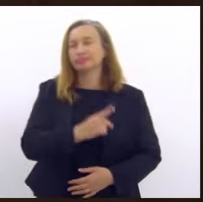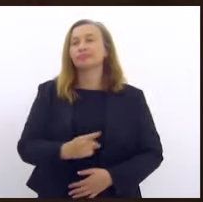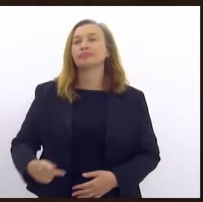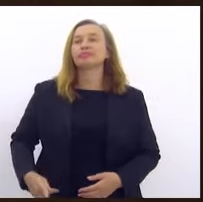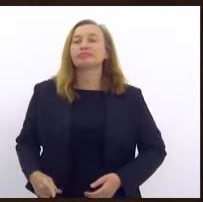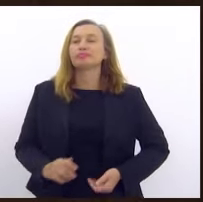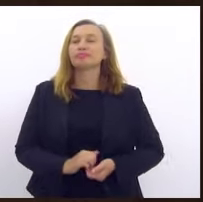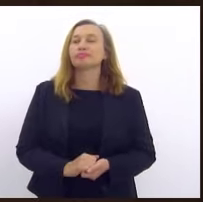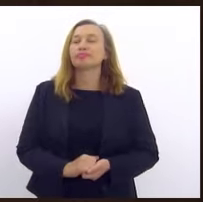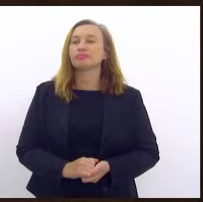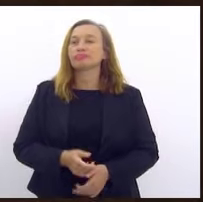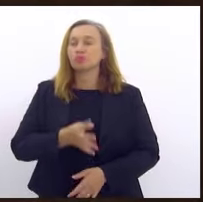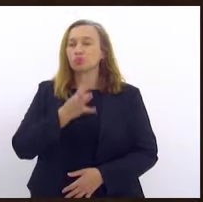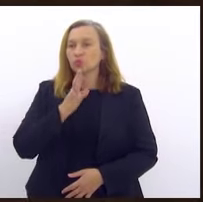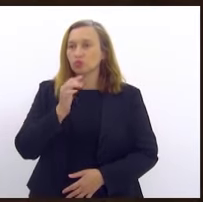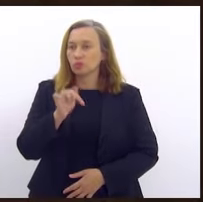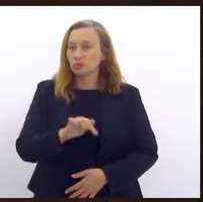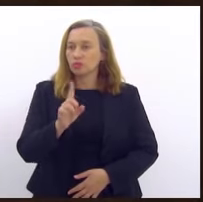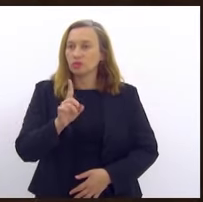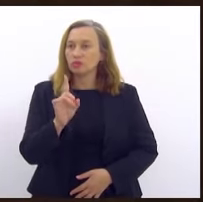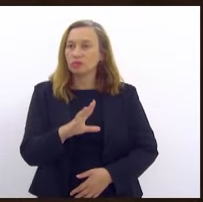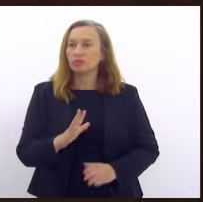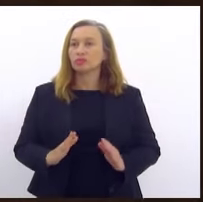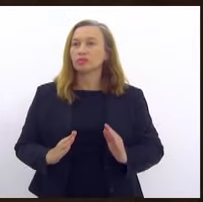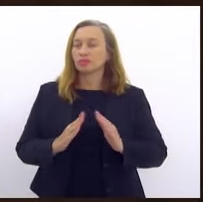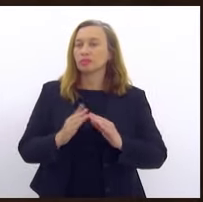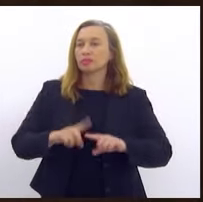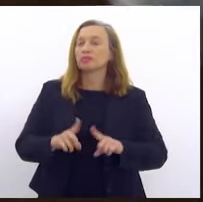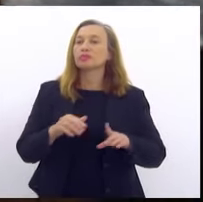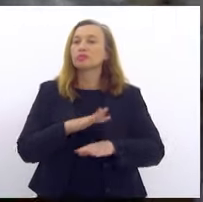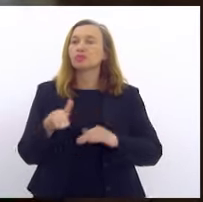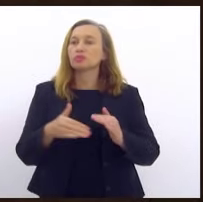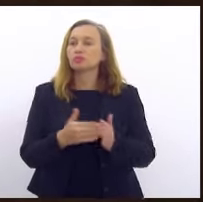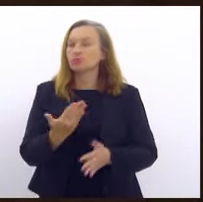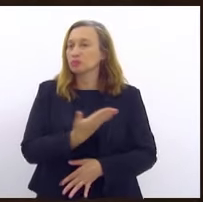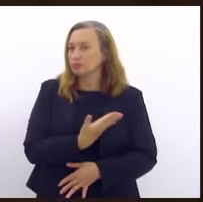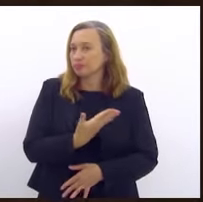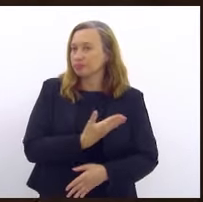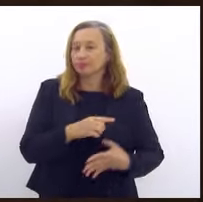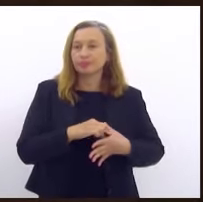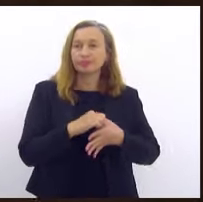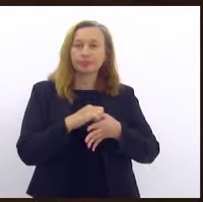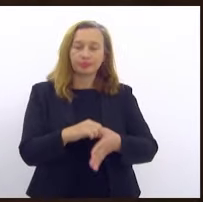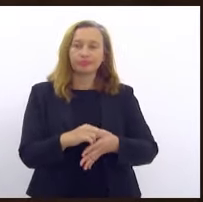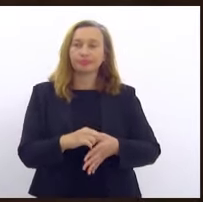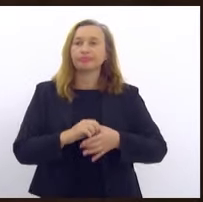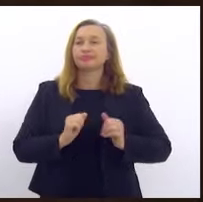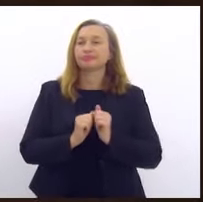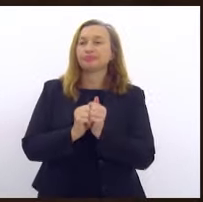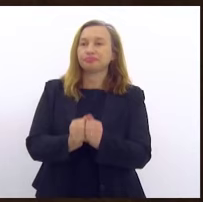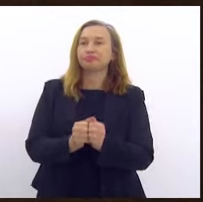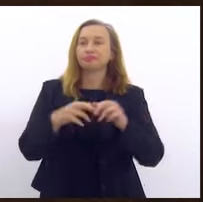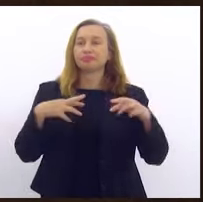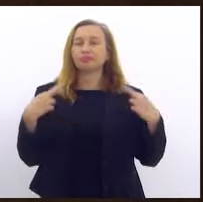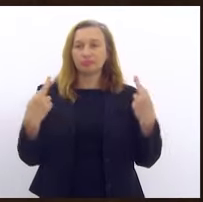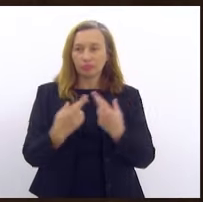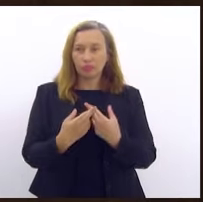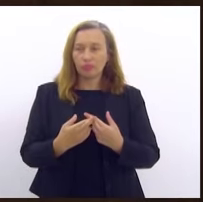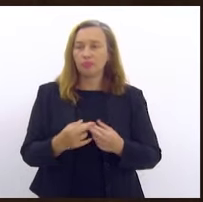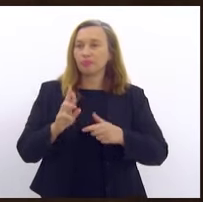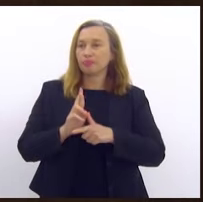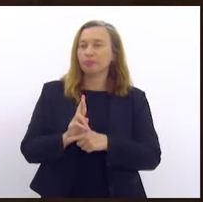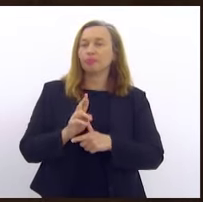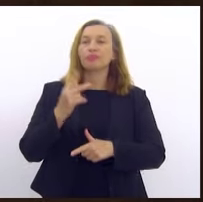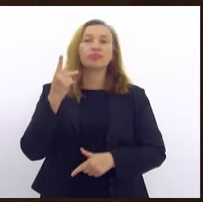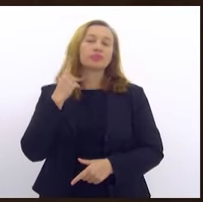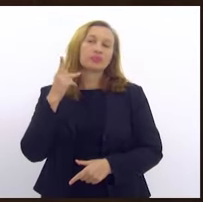para fazer um reconhecimento aqui, não só à casa, mas a todos os colegas e todas as lideranças que participaram da reunião, junto com o nosso procurador-geral,